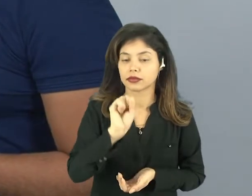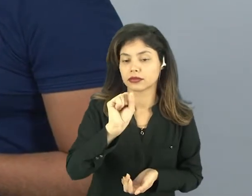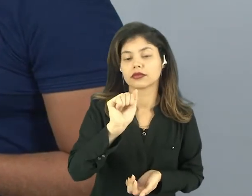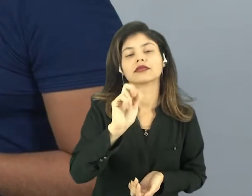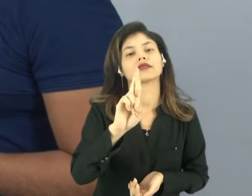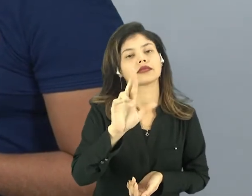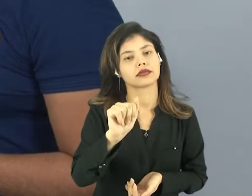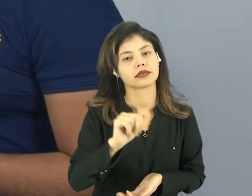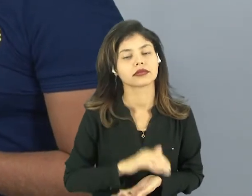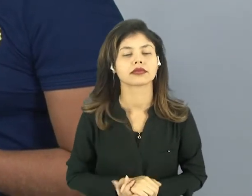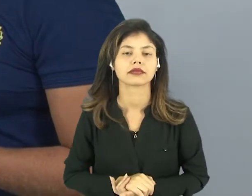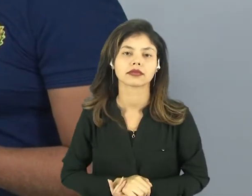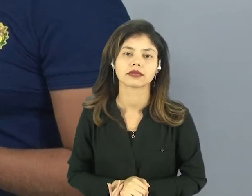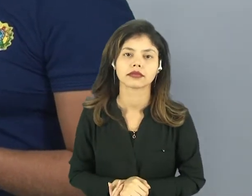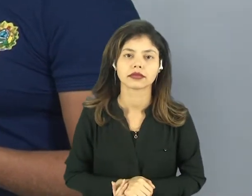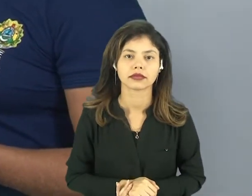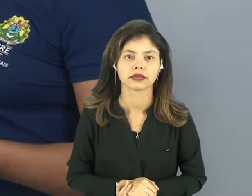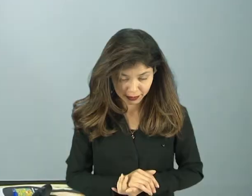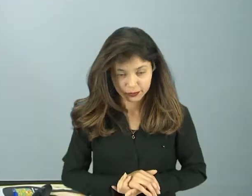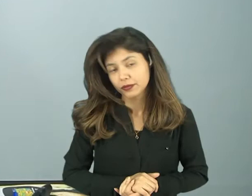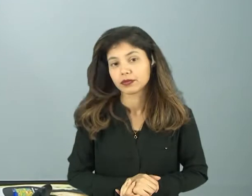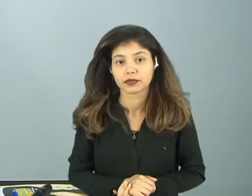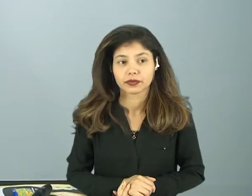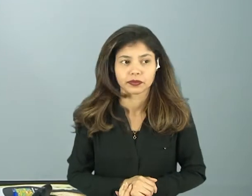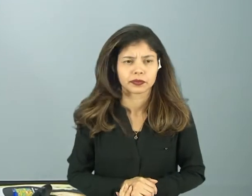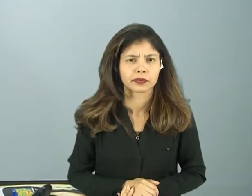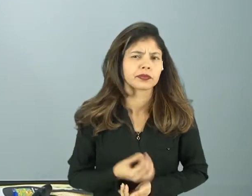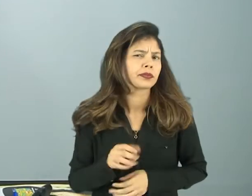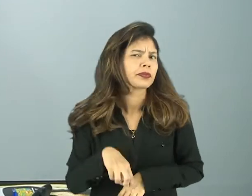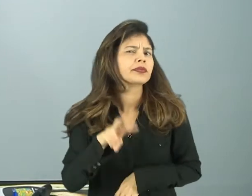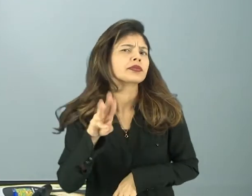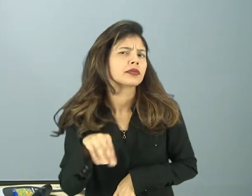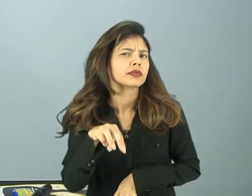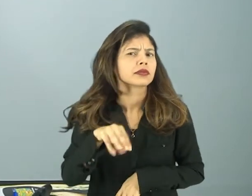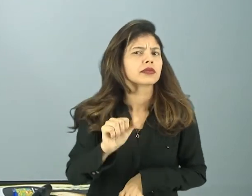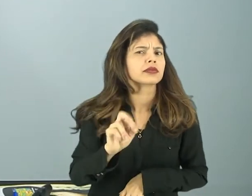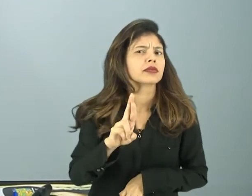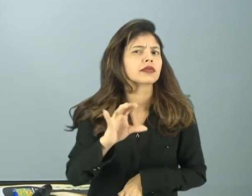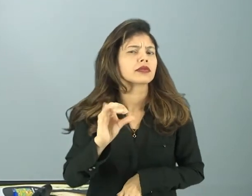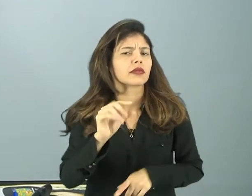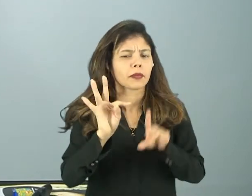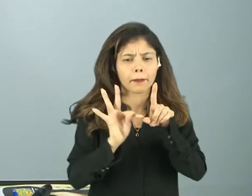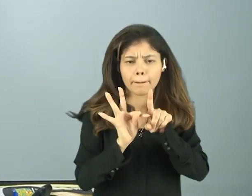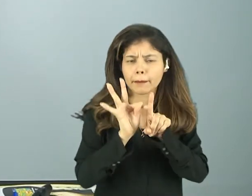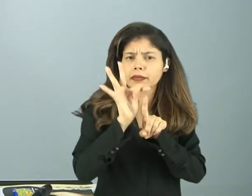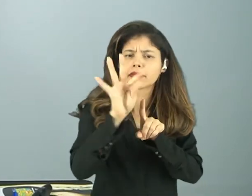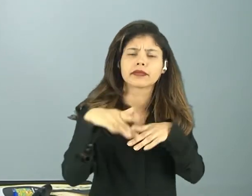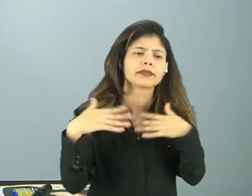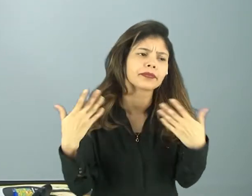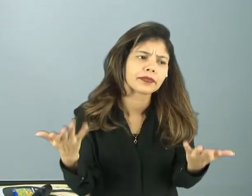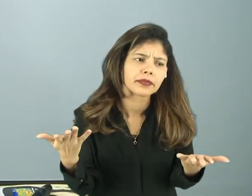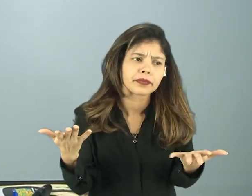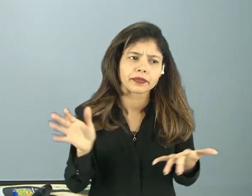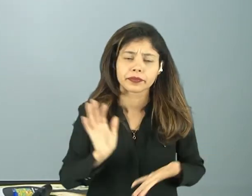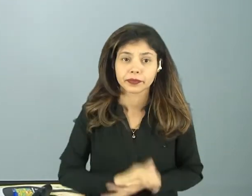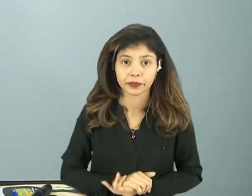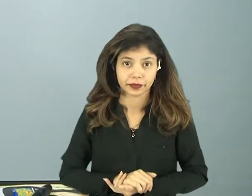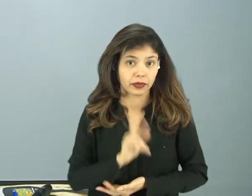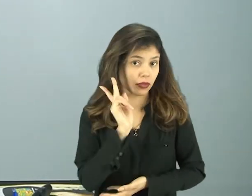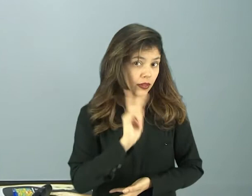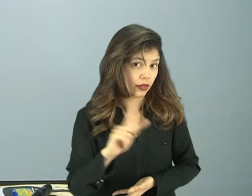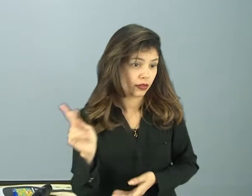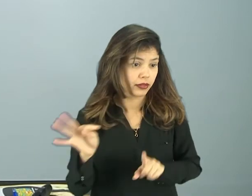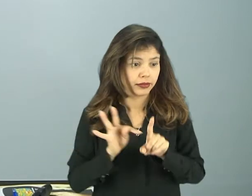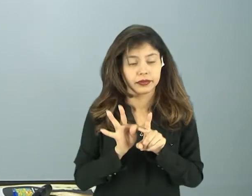Sara. Vocês estão ligadinhos. E o Marcos, quanto que mediu a temperatura dele? Quando a professora